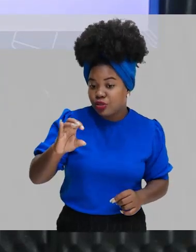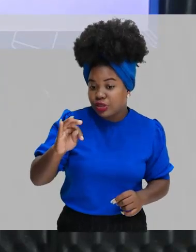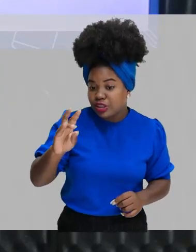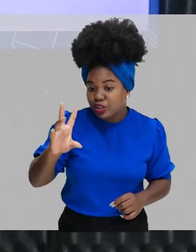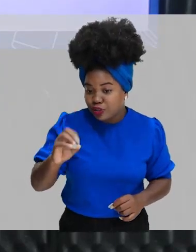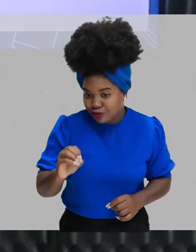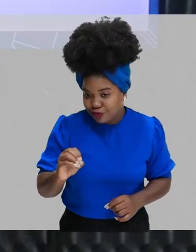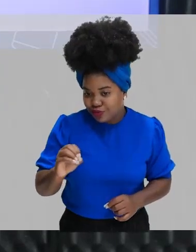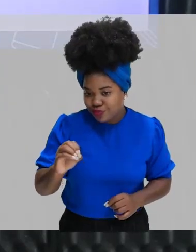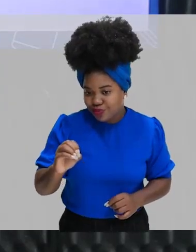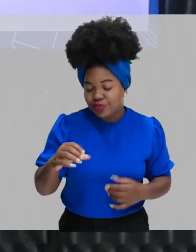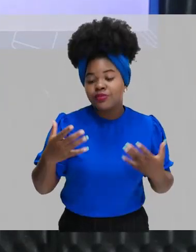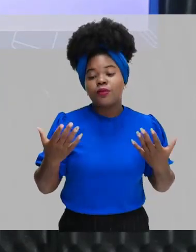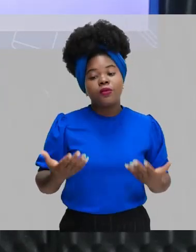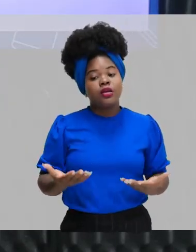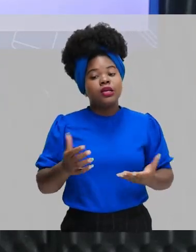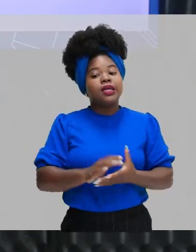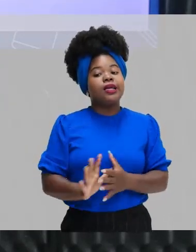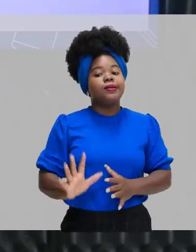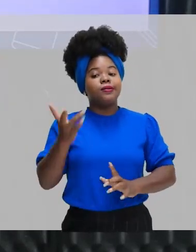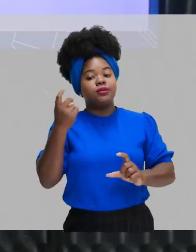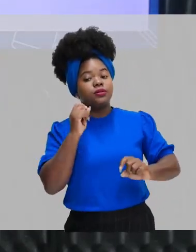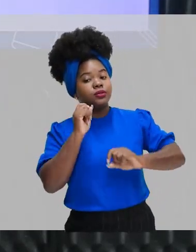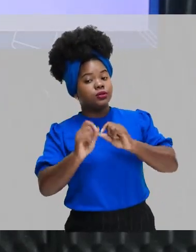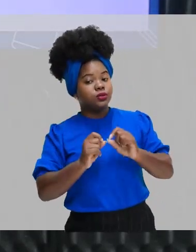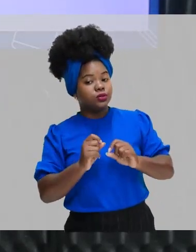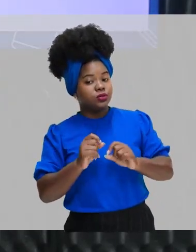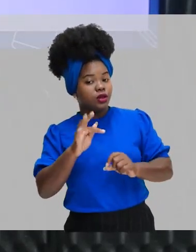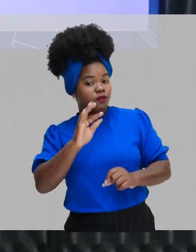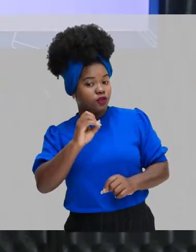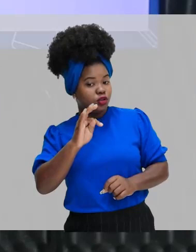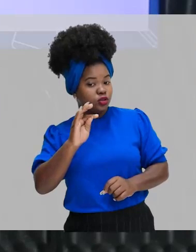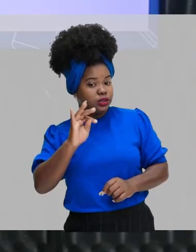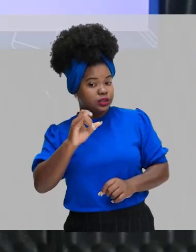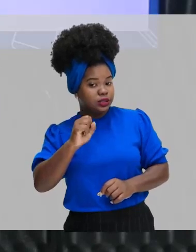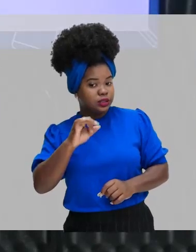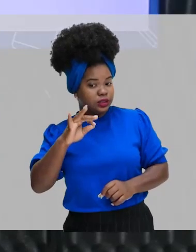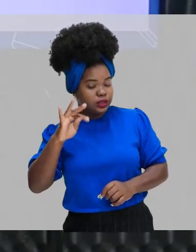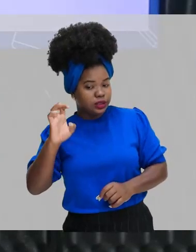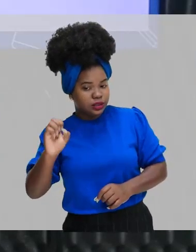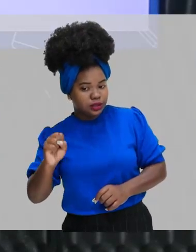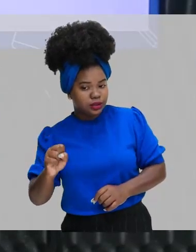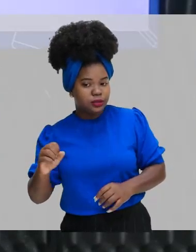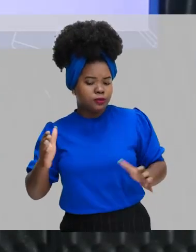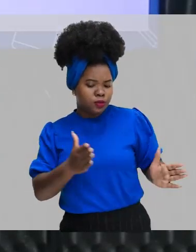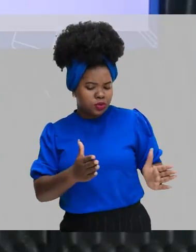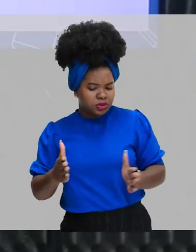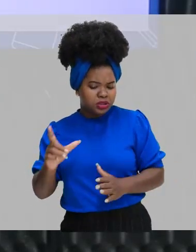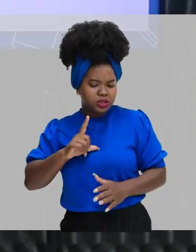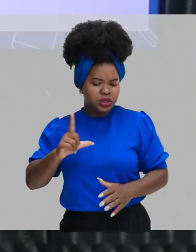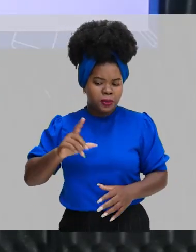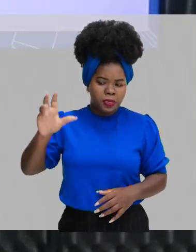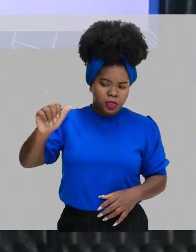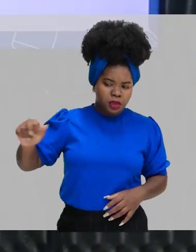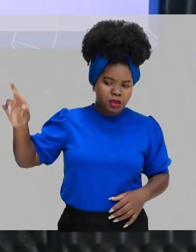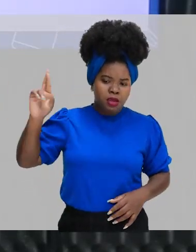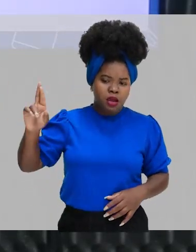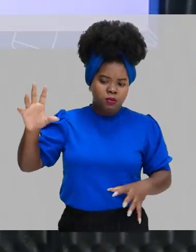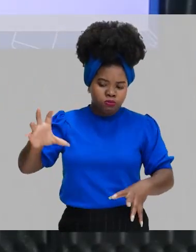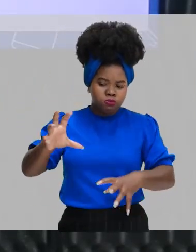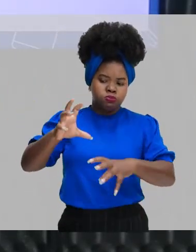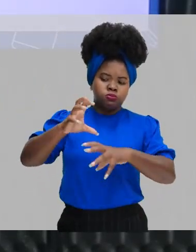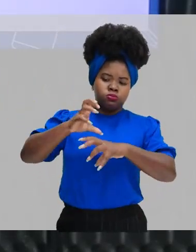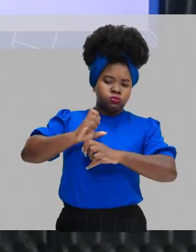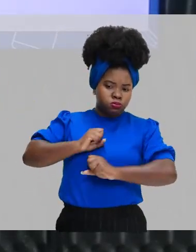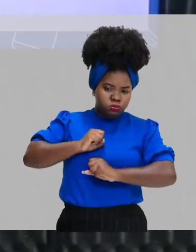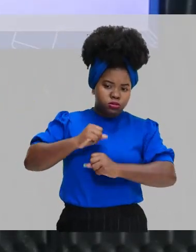emitir radiação aí acontece a fotossíntese nesse carbono tava presente no ar ele vai agora fazer parte